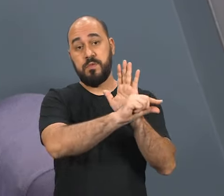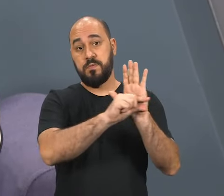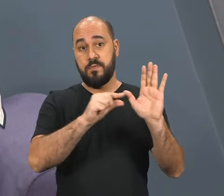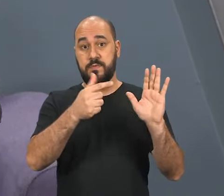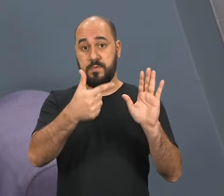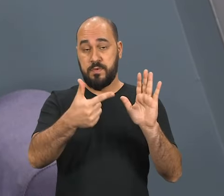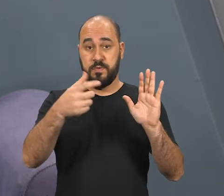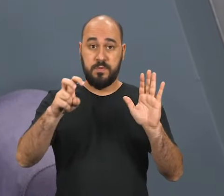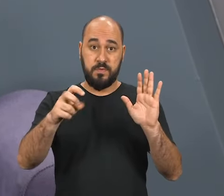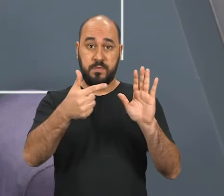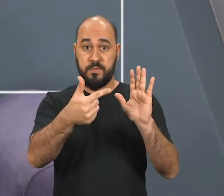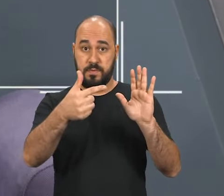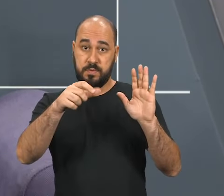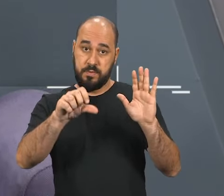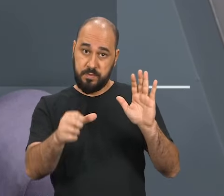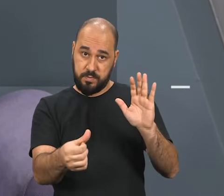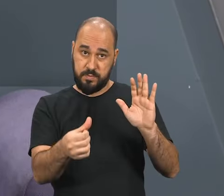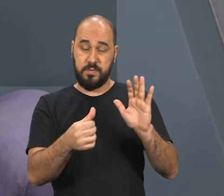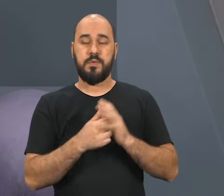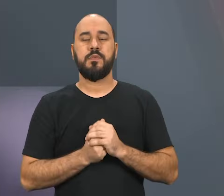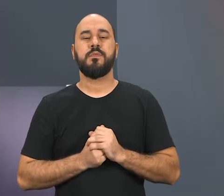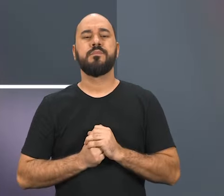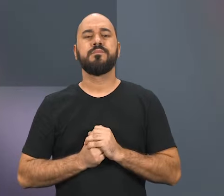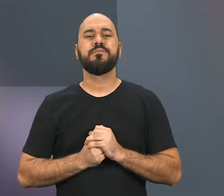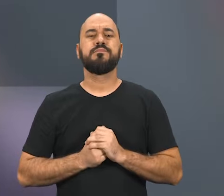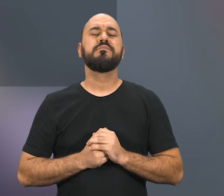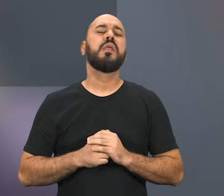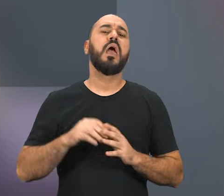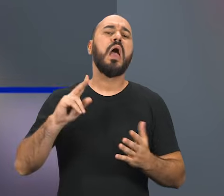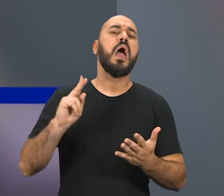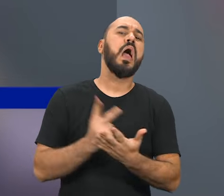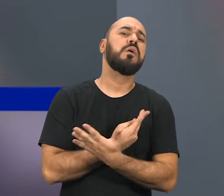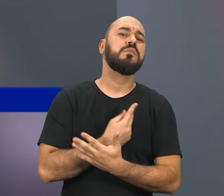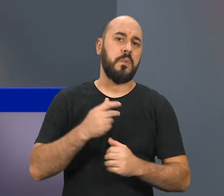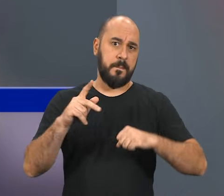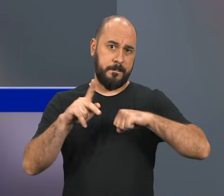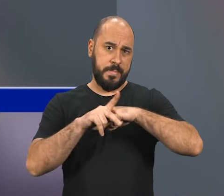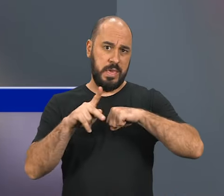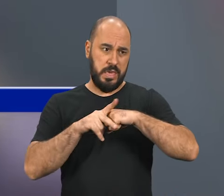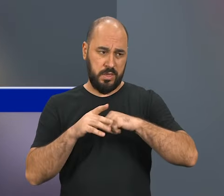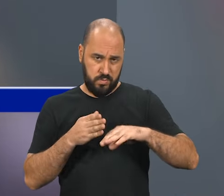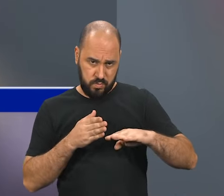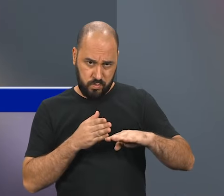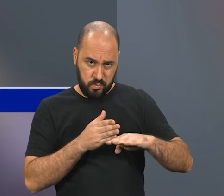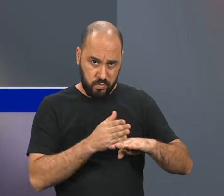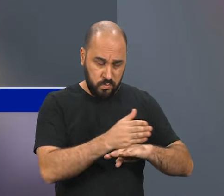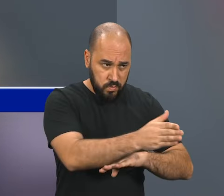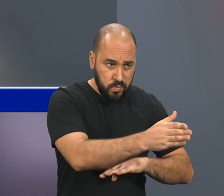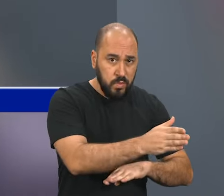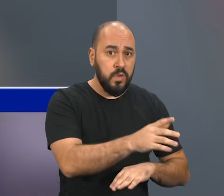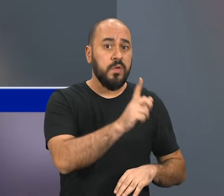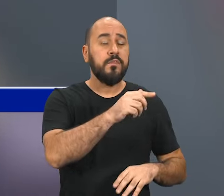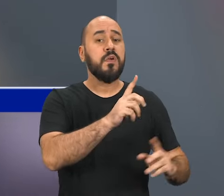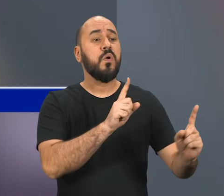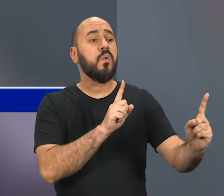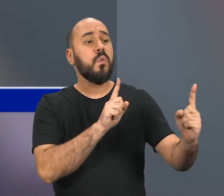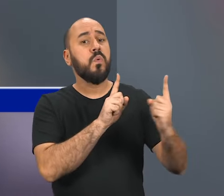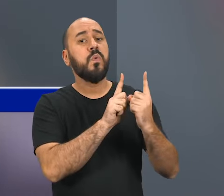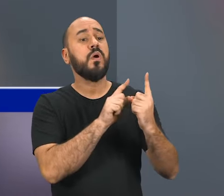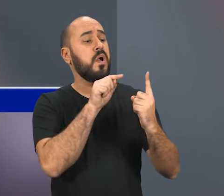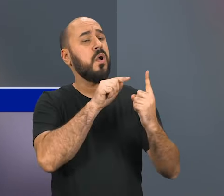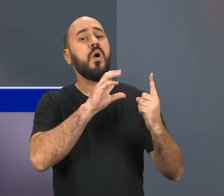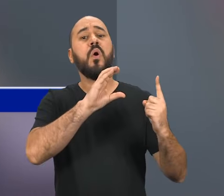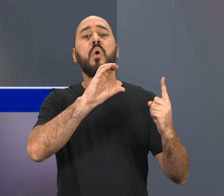Atos 10, 25 e 26, fala assim, ó. Aconteceu que, indo Pedro a entrar, lhe saiu Cornélio ao